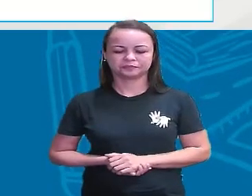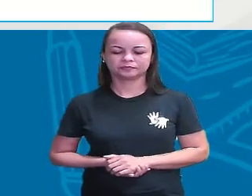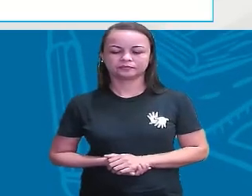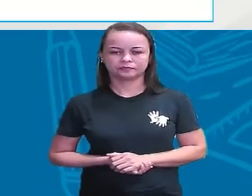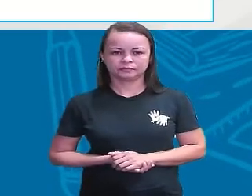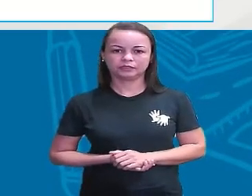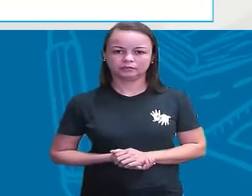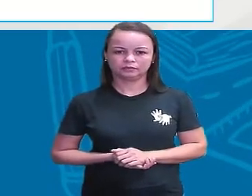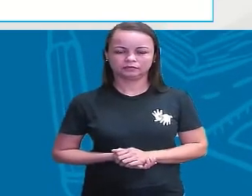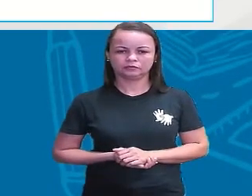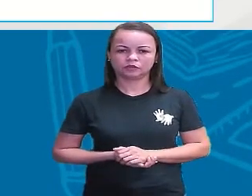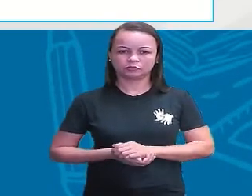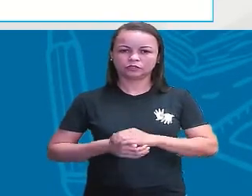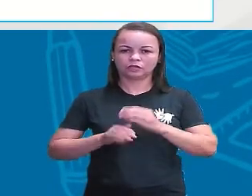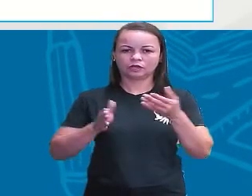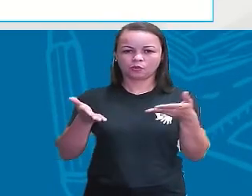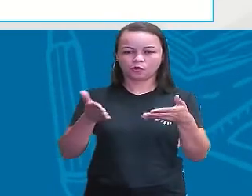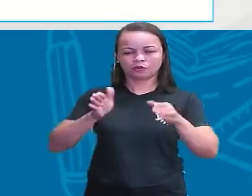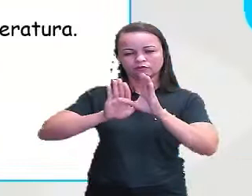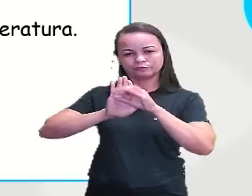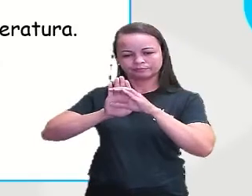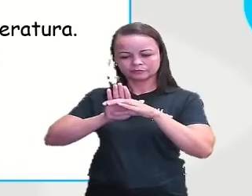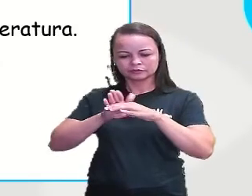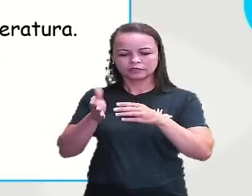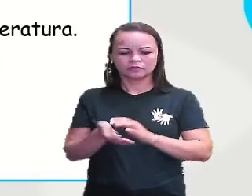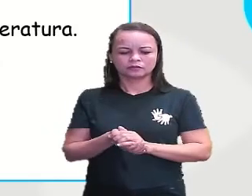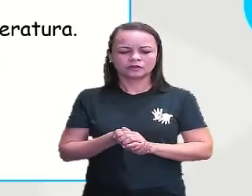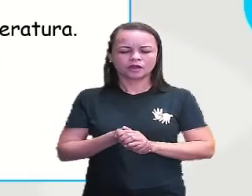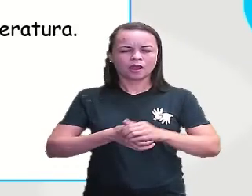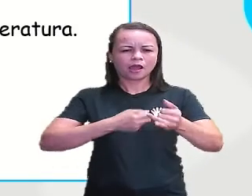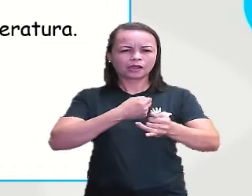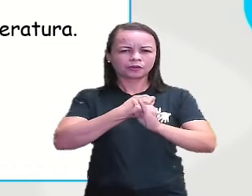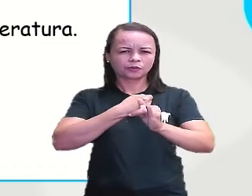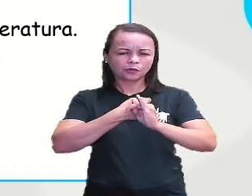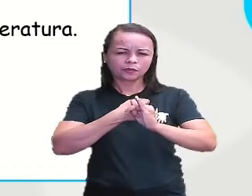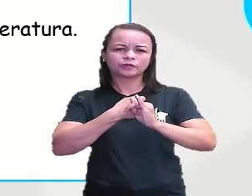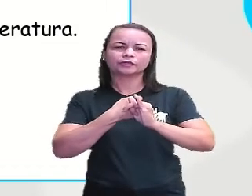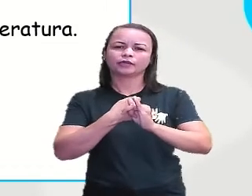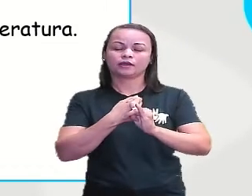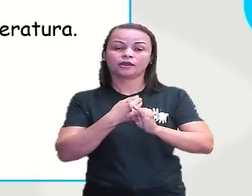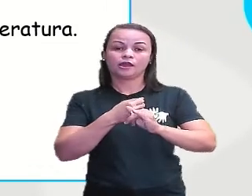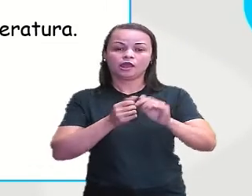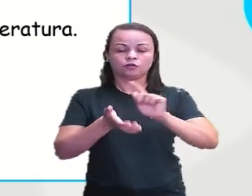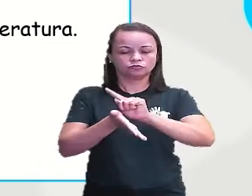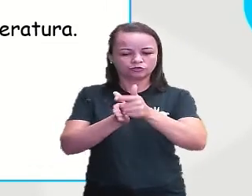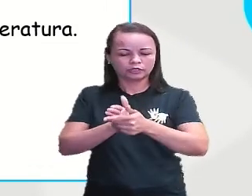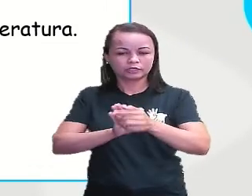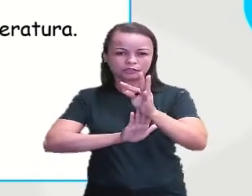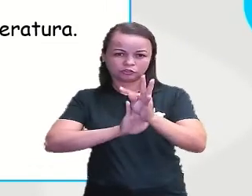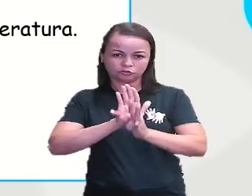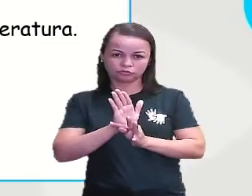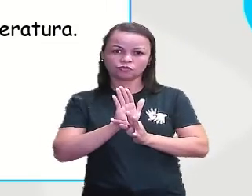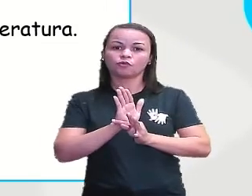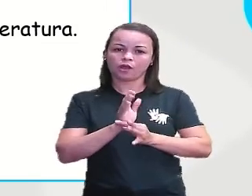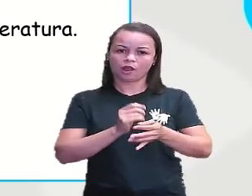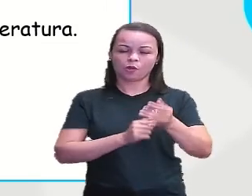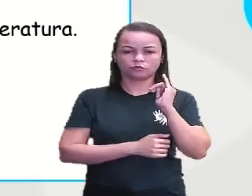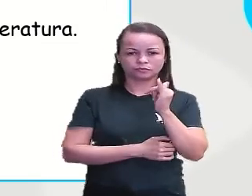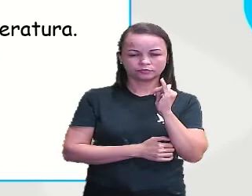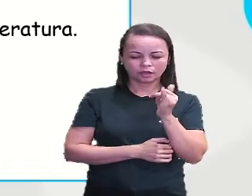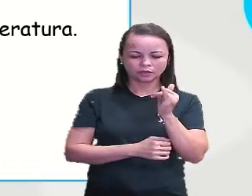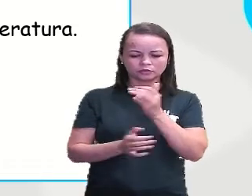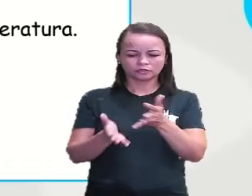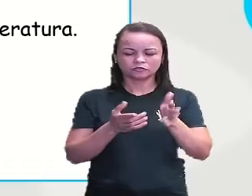Então vamos conceituar. A crônica é um gênero textual do tipo narrativo. Trata-se de um texto que